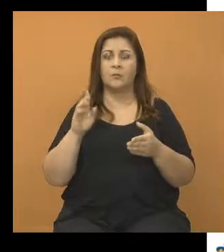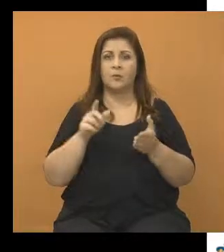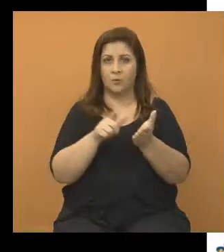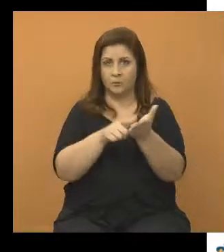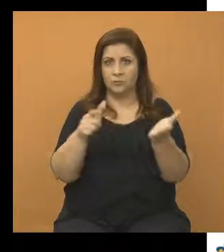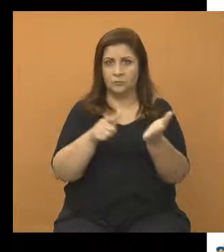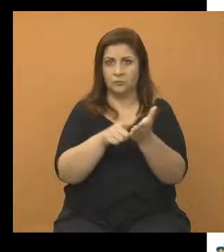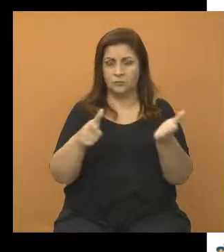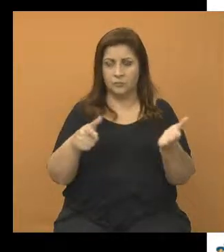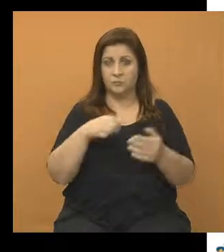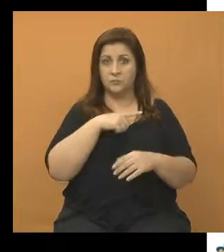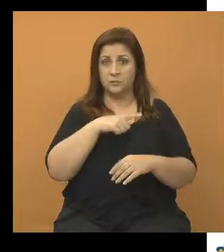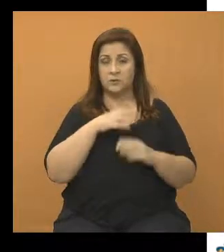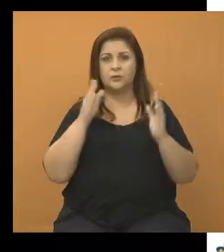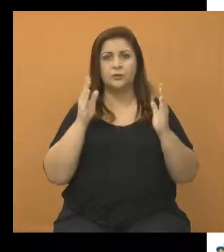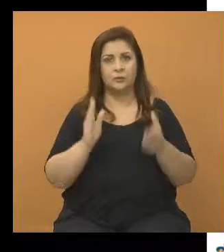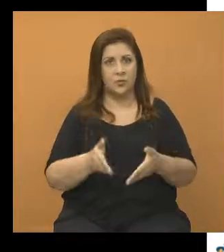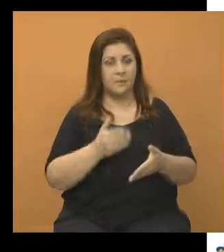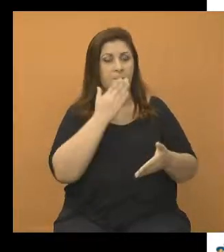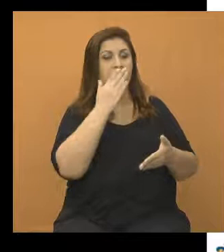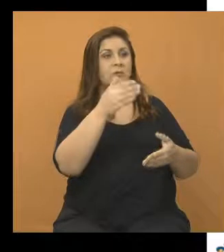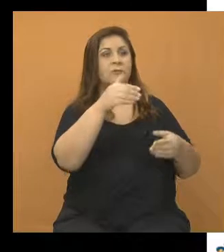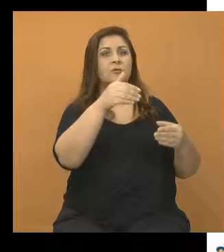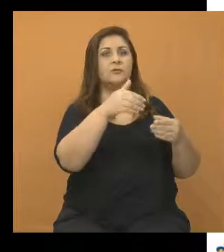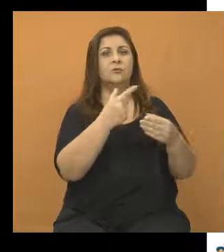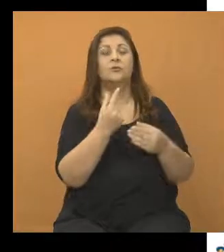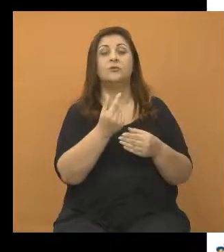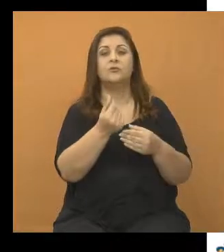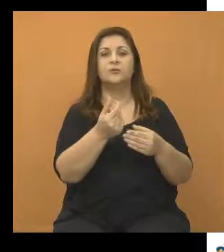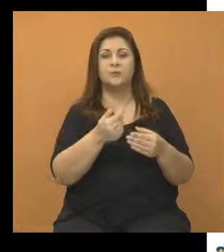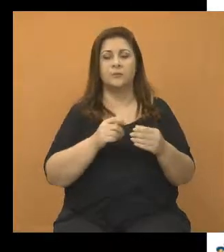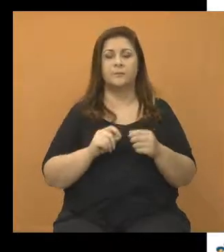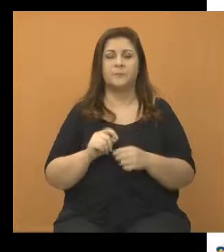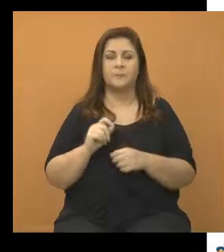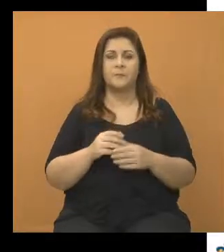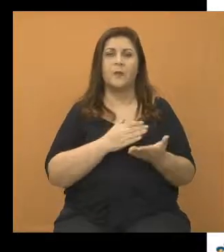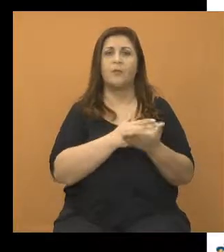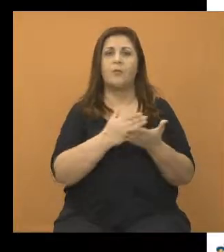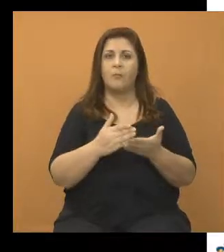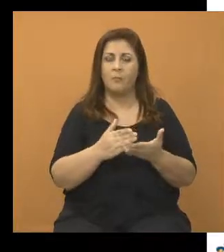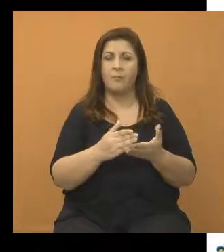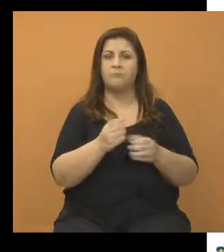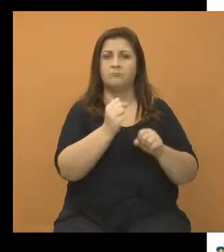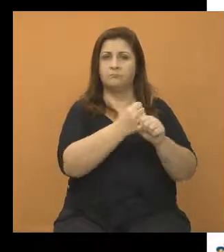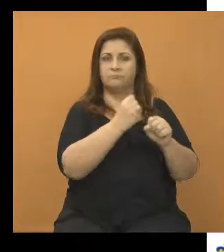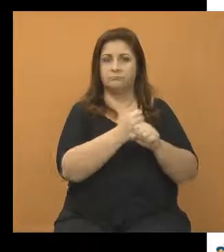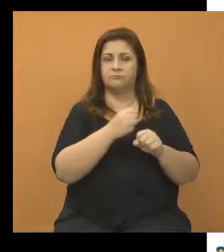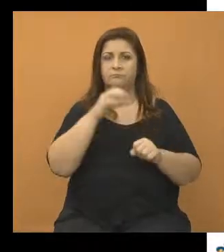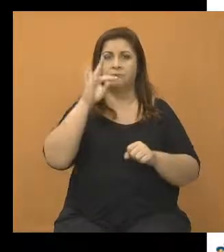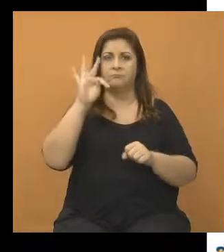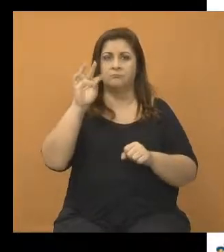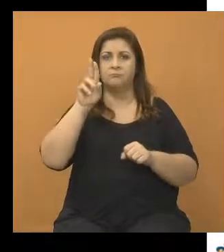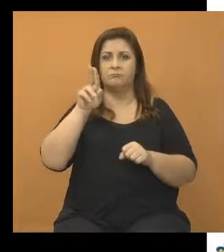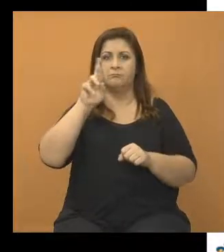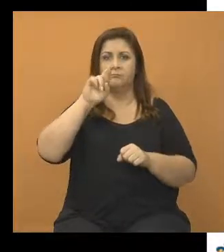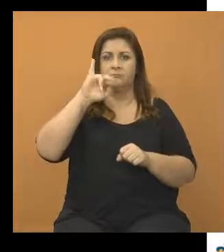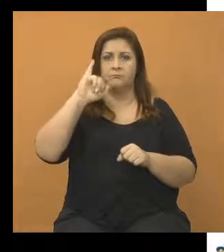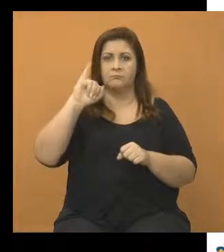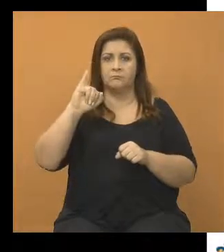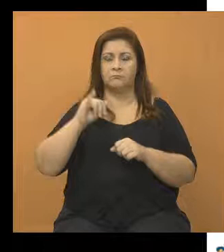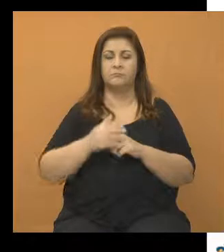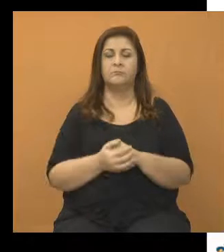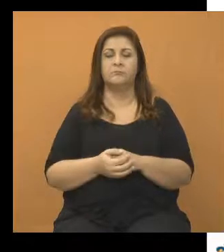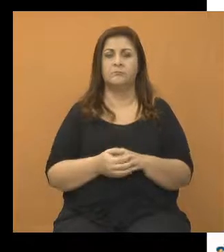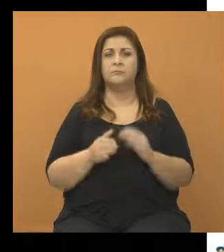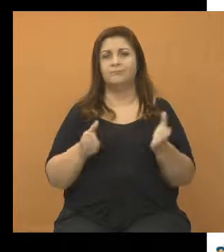o edital de licitação das obras do Turi. Então, a gente recomeça as obras do Turi, que tiveram inúmeros problemas.